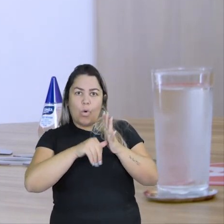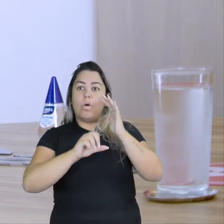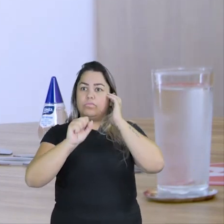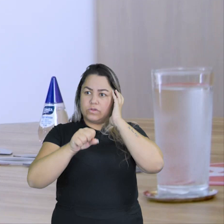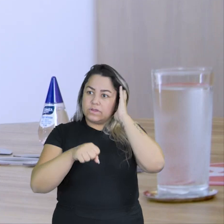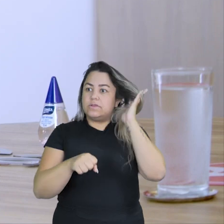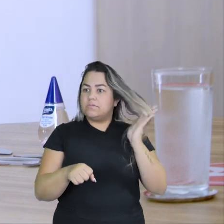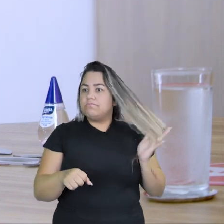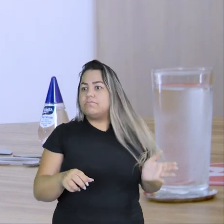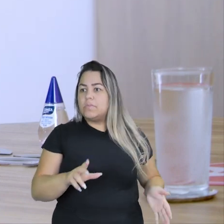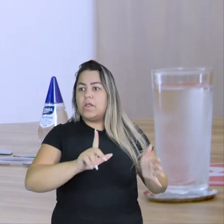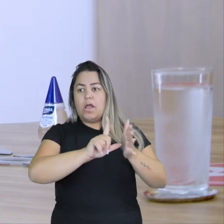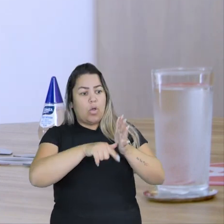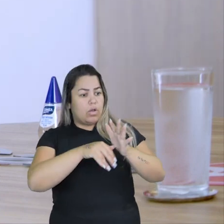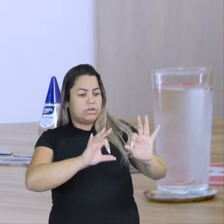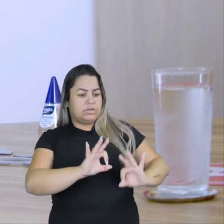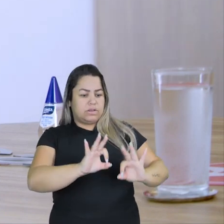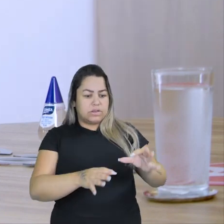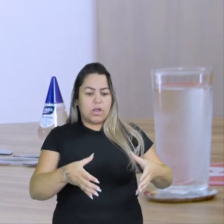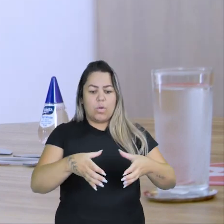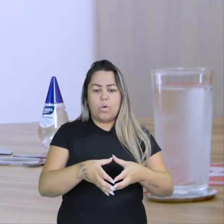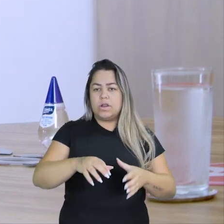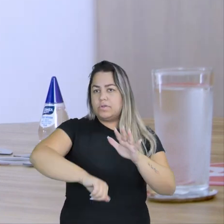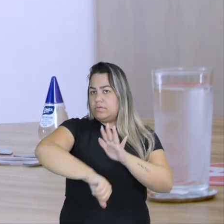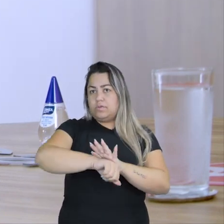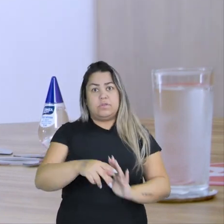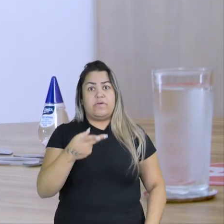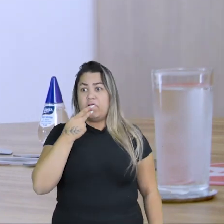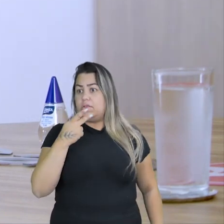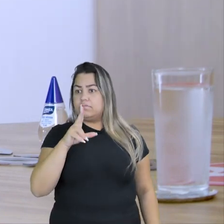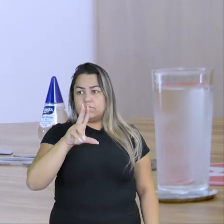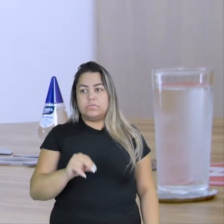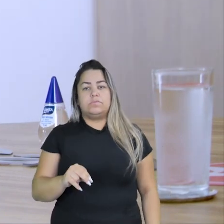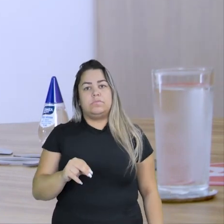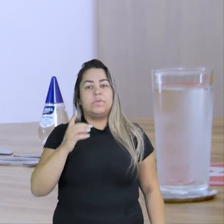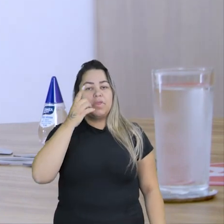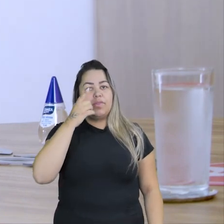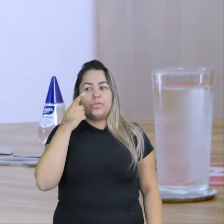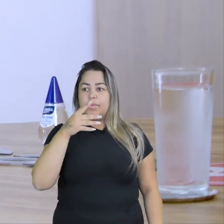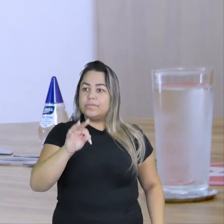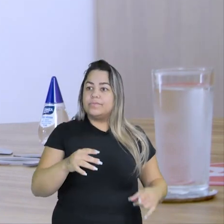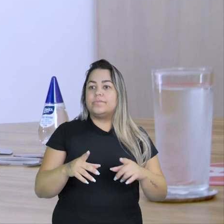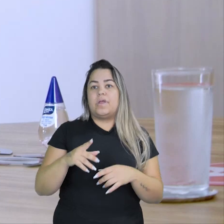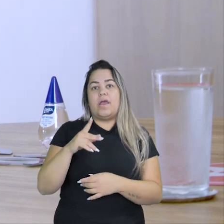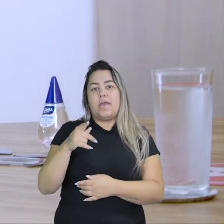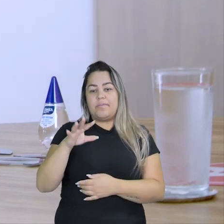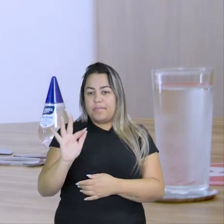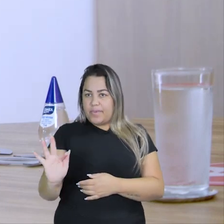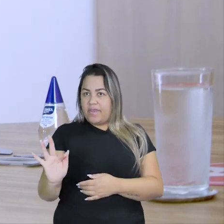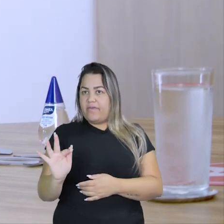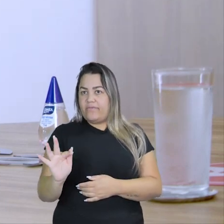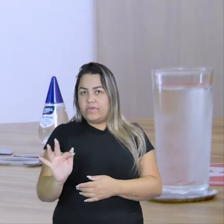roubo mesmo, ladrão, organização criminosa. Quem está dizendo isso não sou eu, deputado do PT. É a